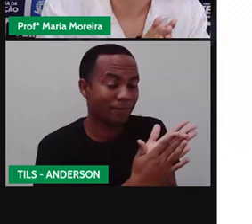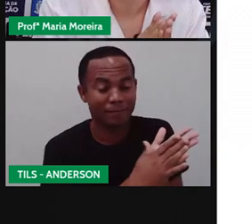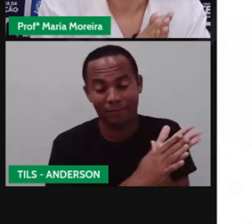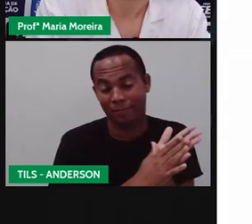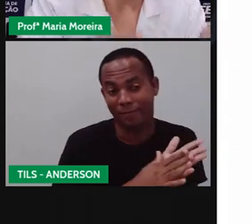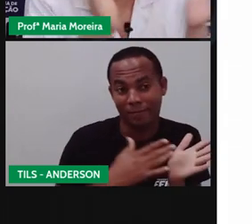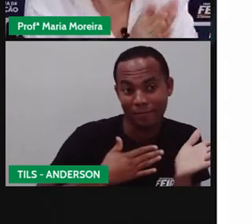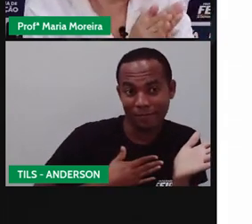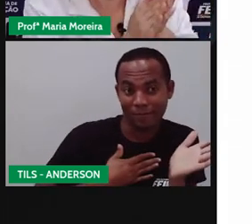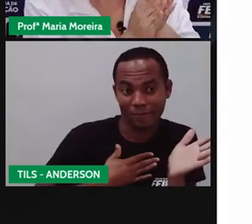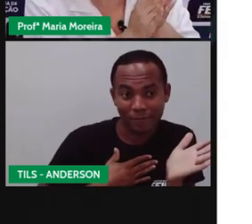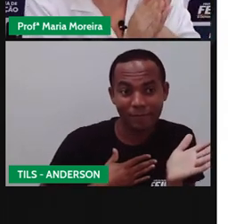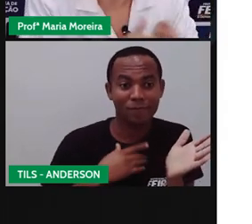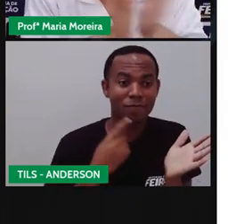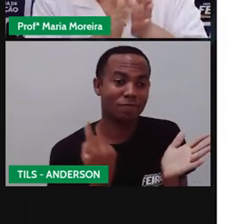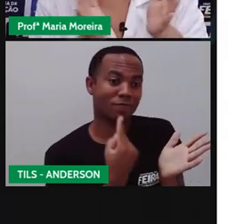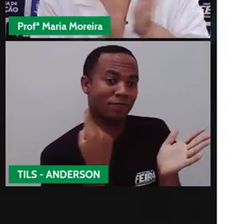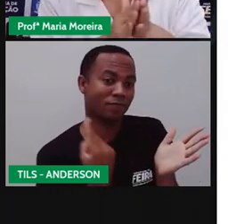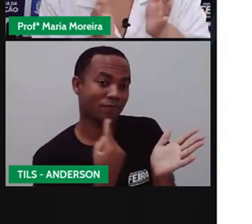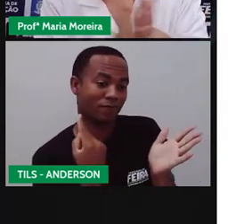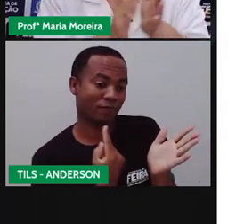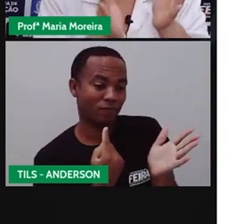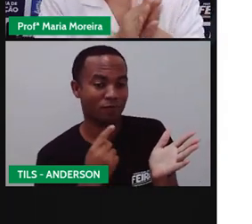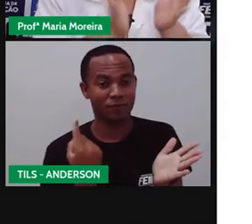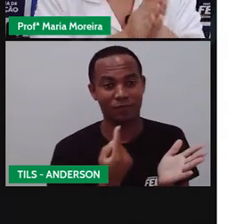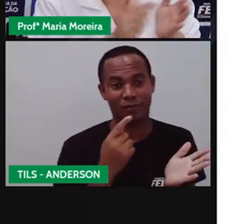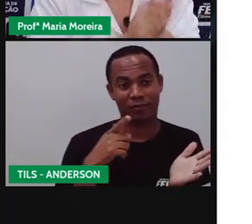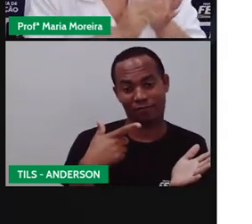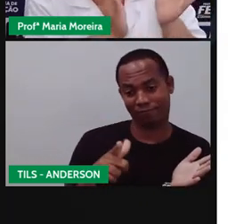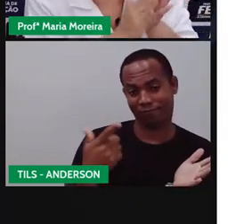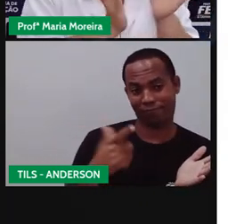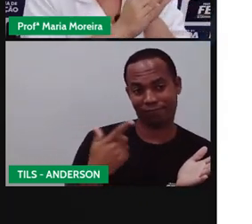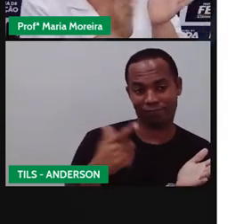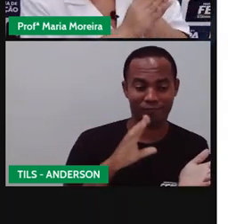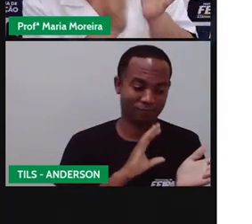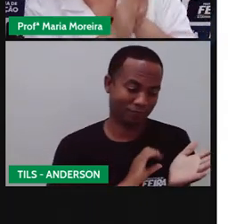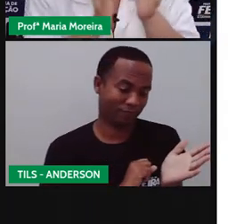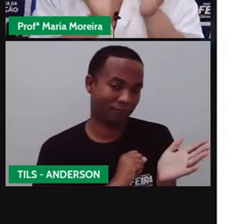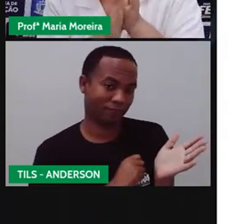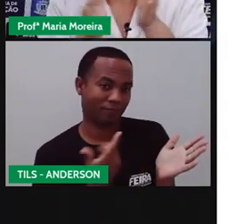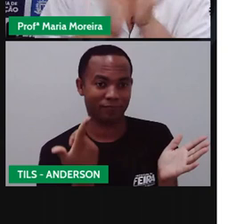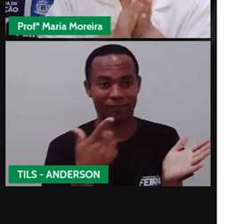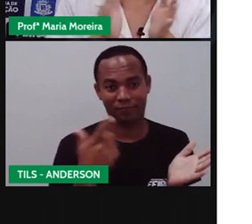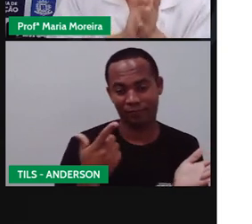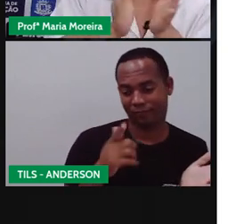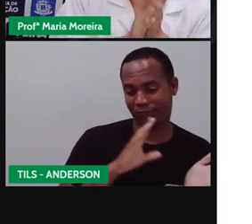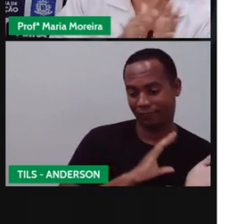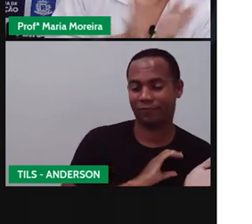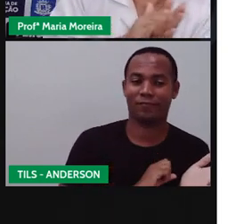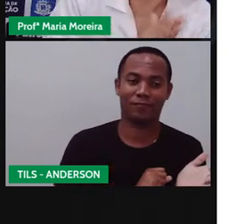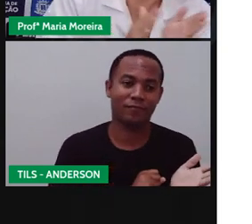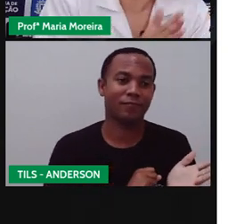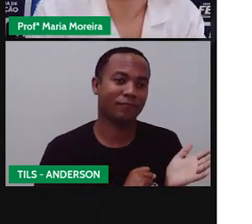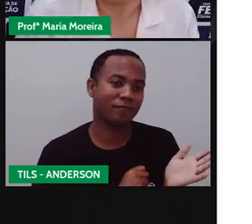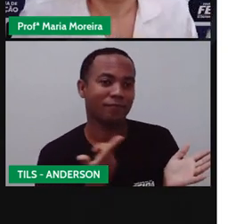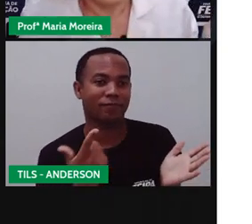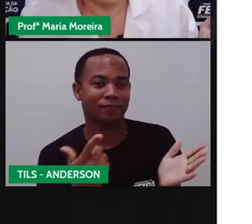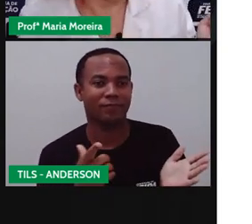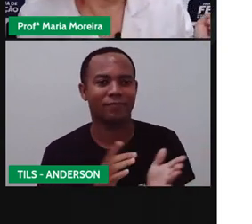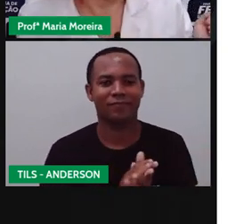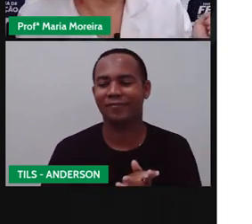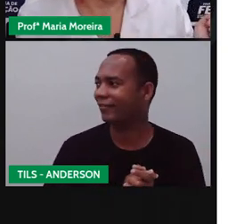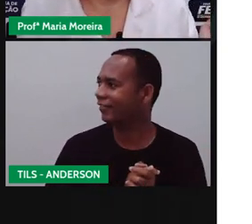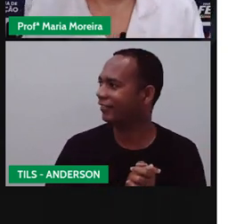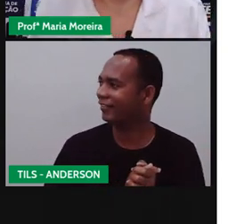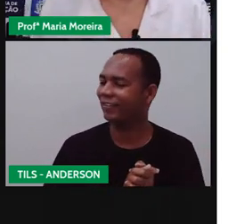voou, voou, voou, voou. Mas eu fiquei sozinho, sem teu carinho, sem teu amor.